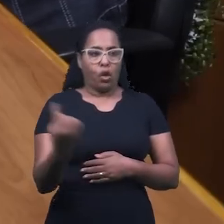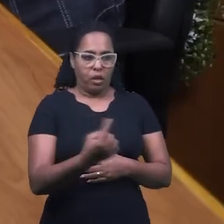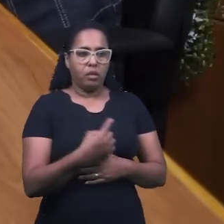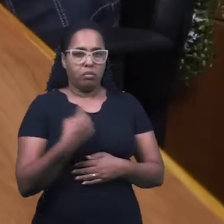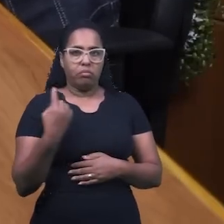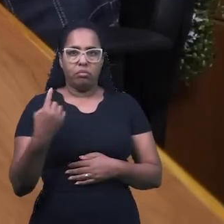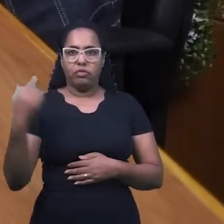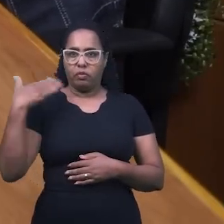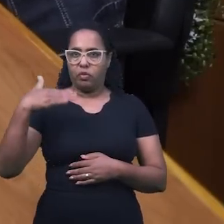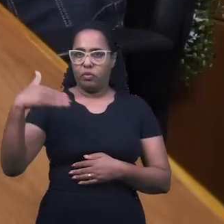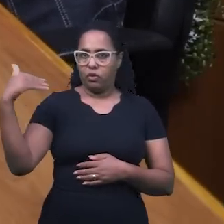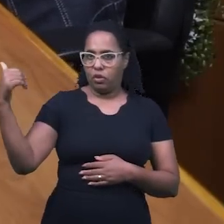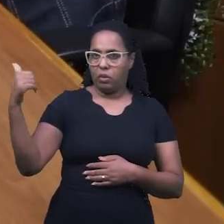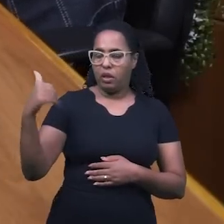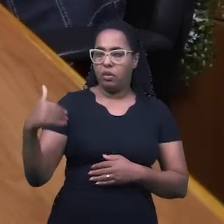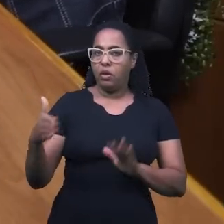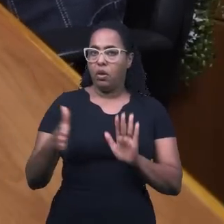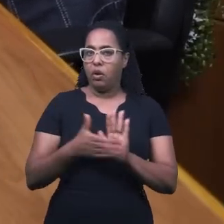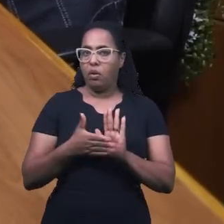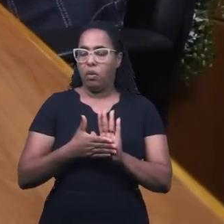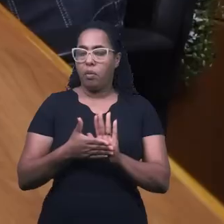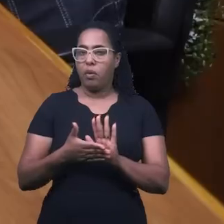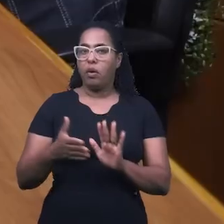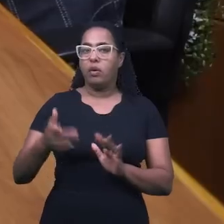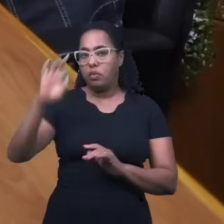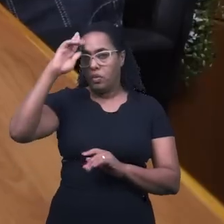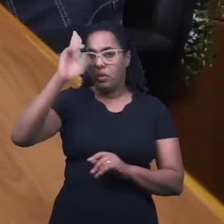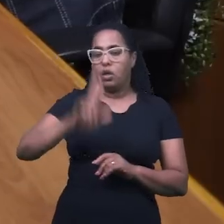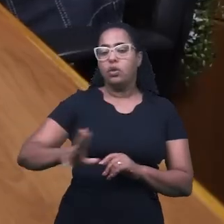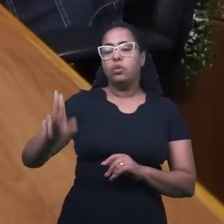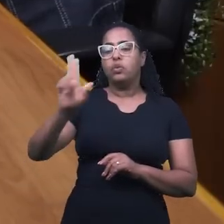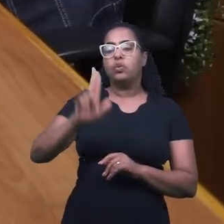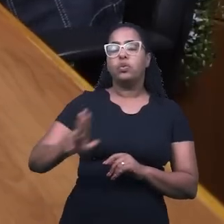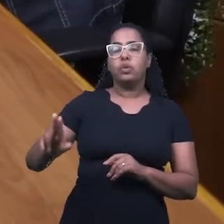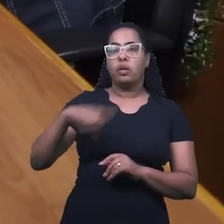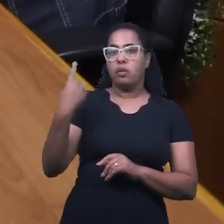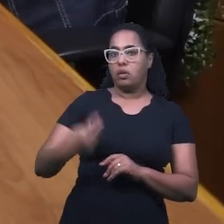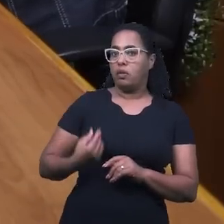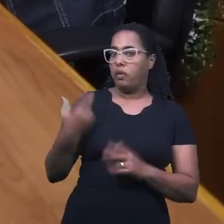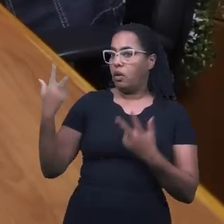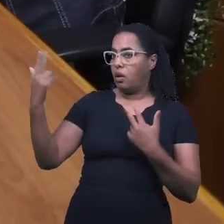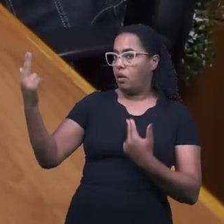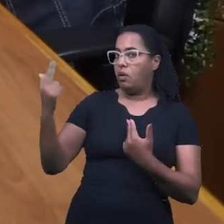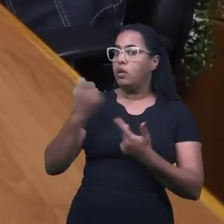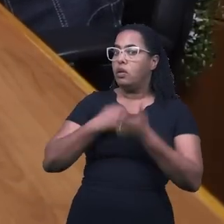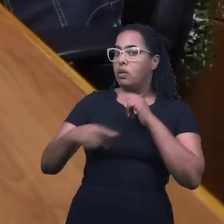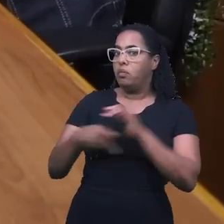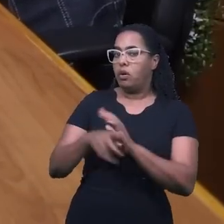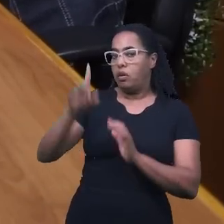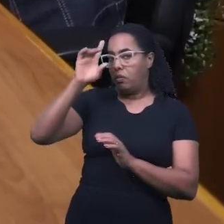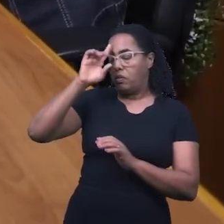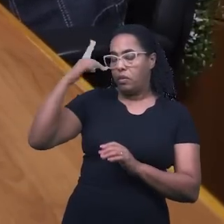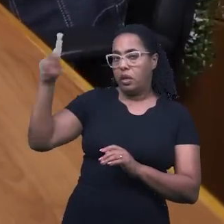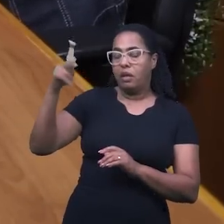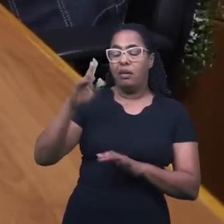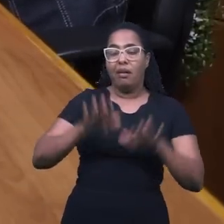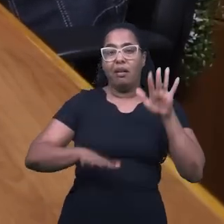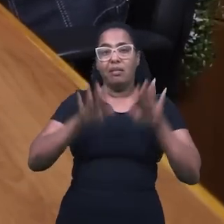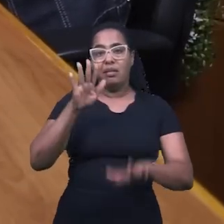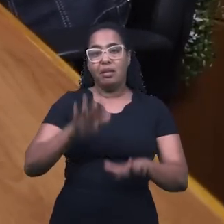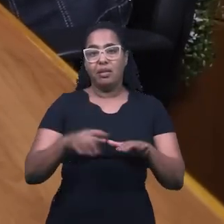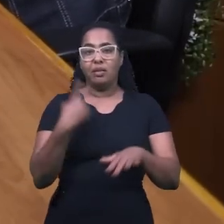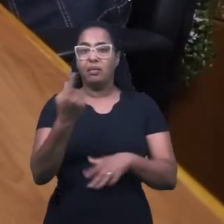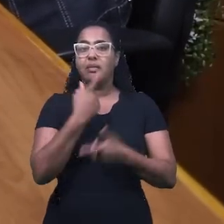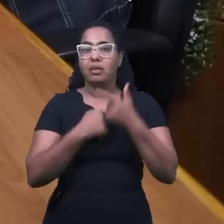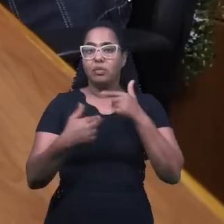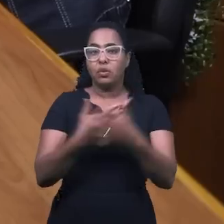nós somos chamados e o propósito do Senhor é nos usar conforme a vontade dele. Sim. E às vezes a gente